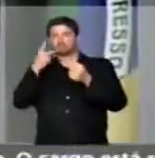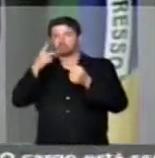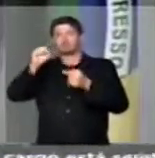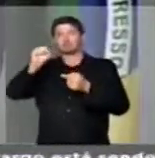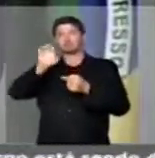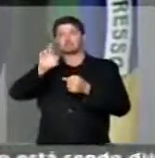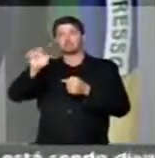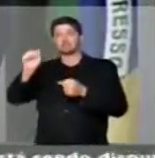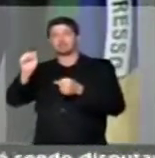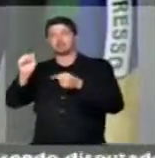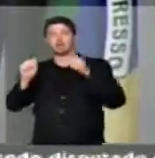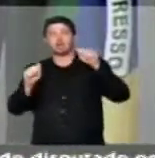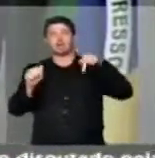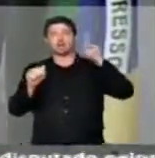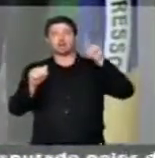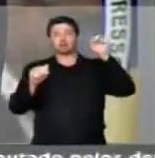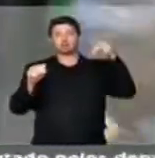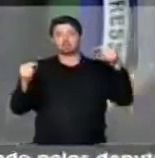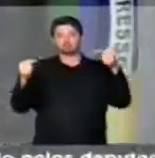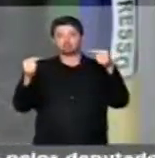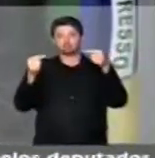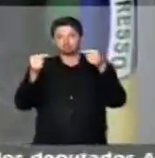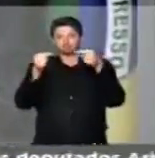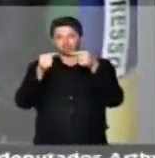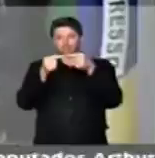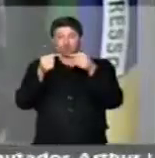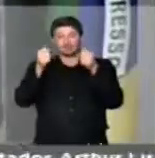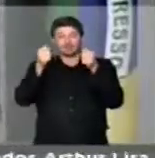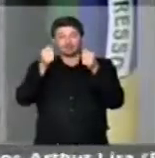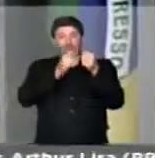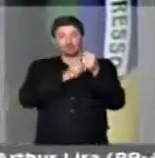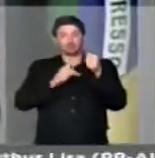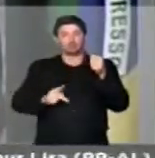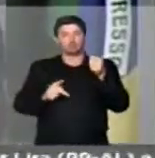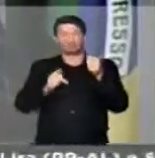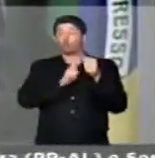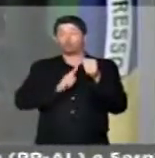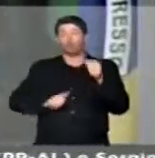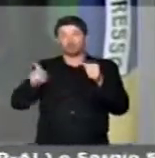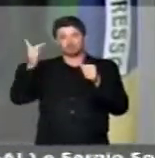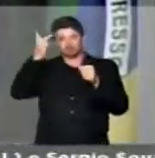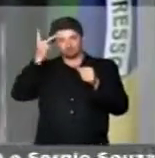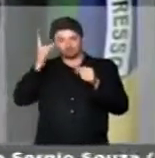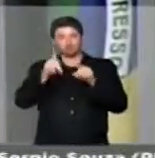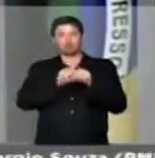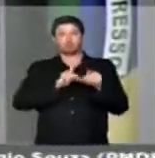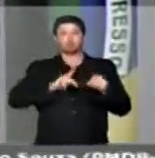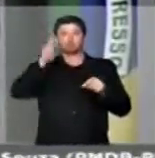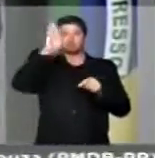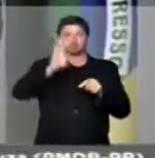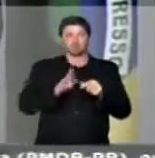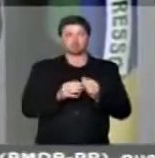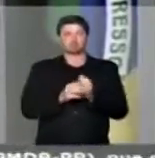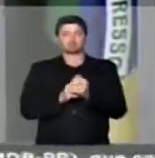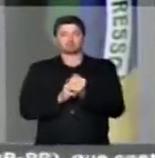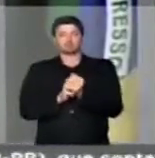José Serra e Geraldo Alckmin, candidatos ao governo de São Paulo e à presidência da